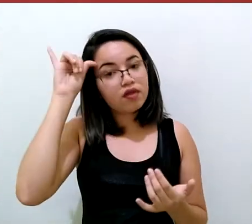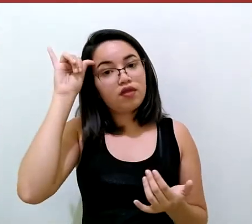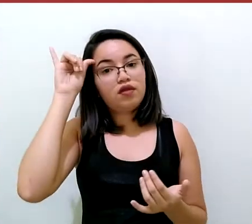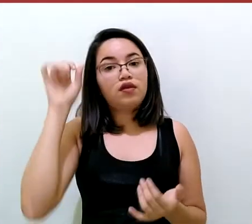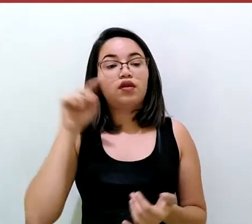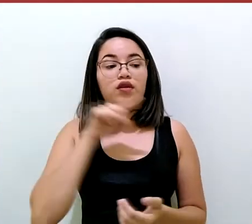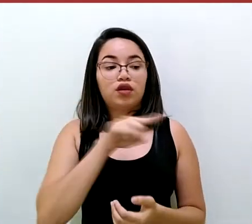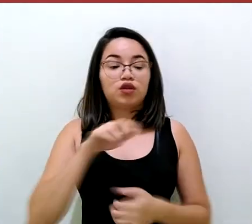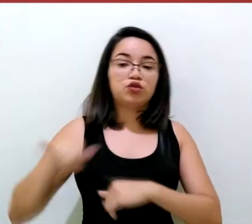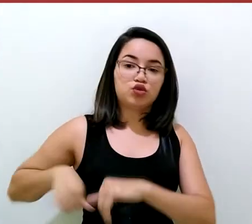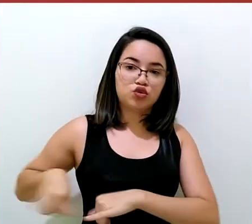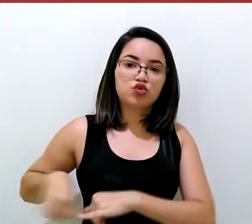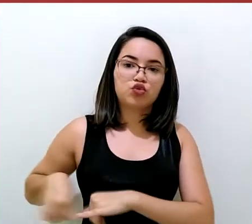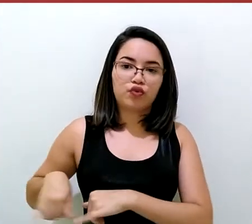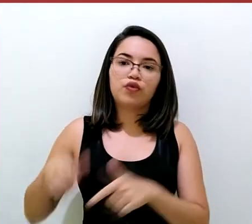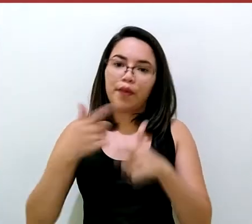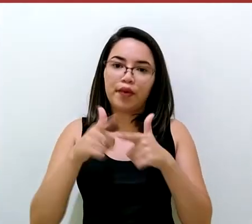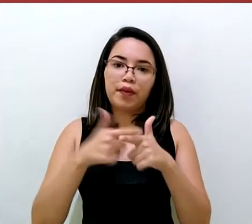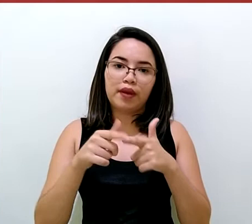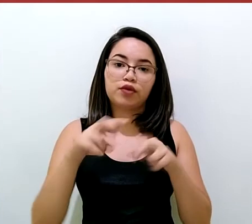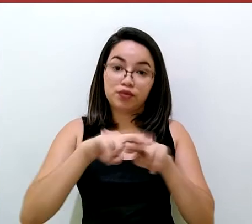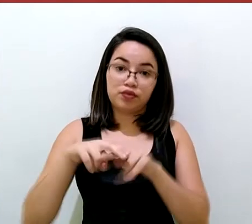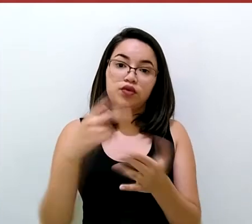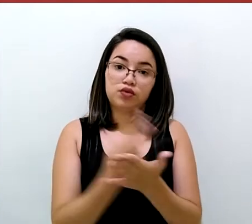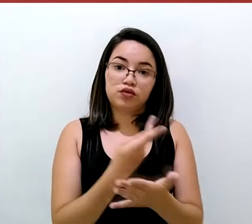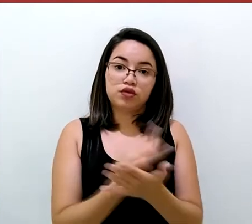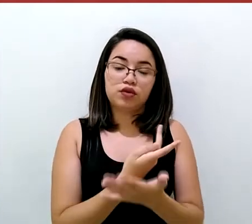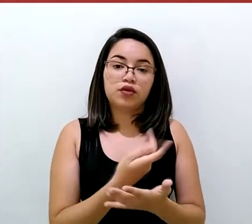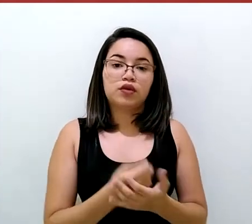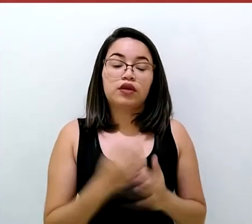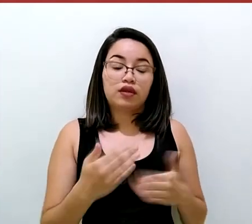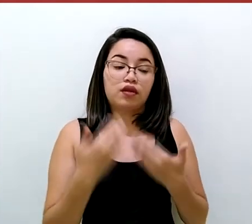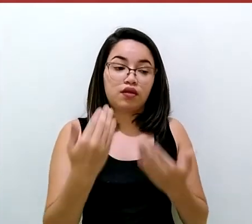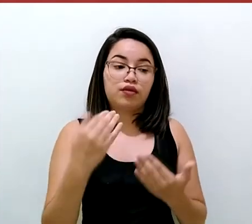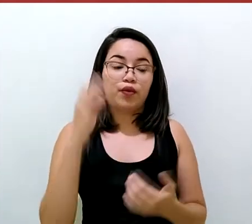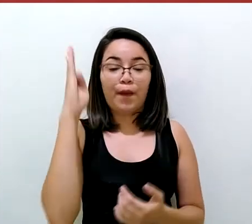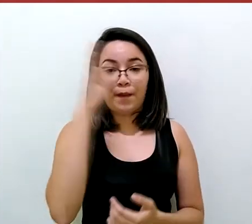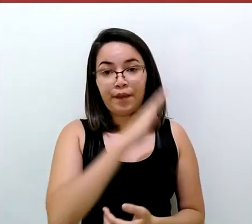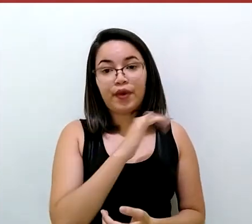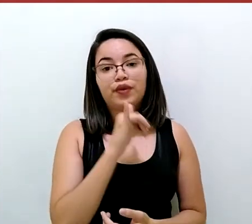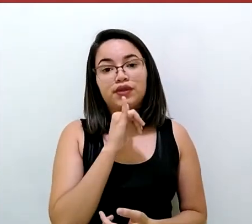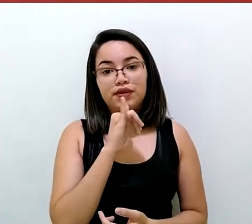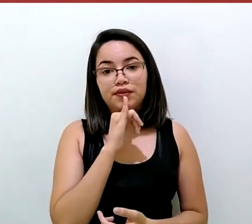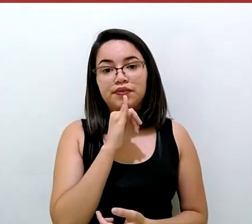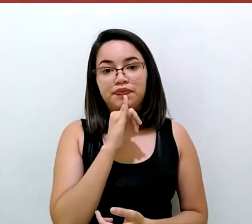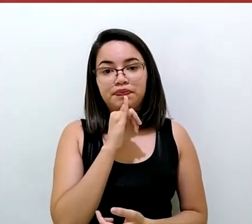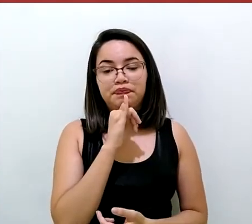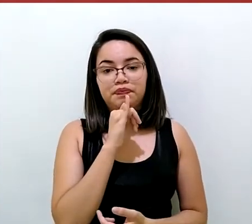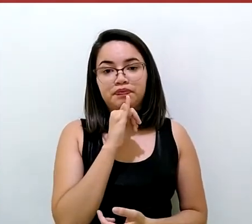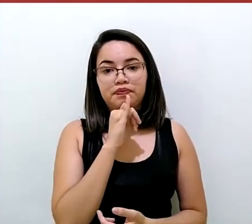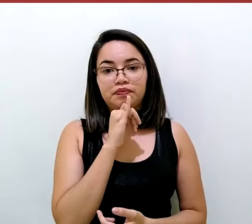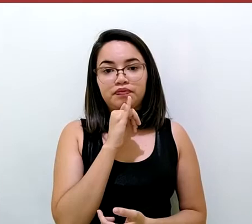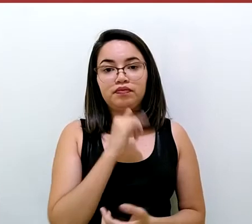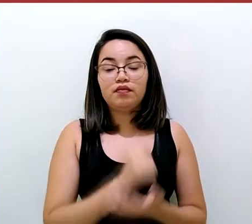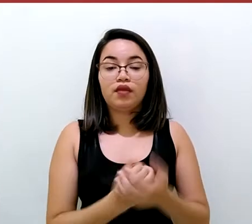evitar que eles sofram consequências dos seus erros, está dando um mau exemplo e